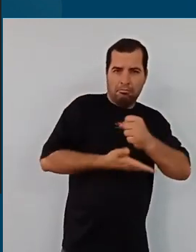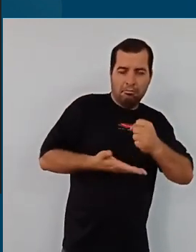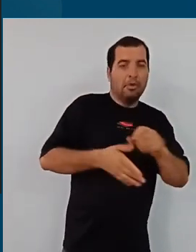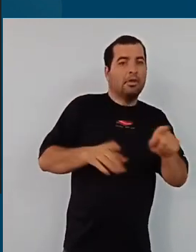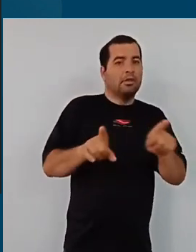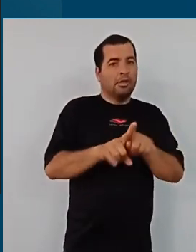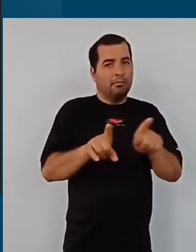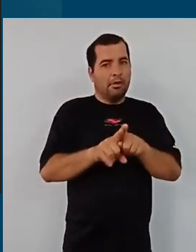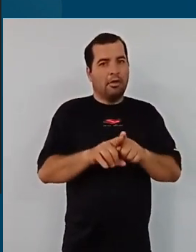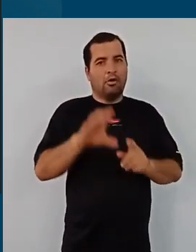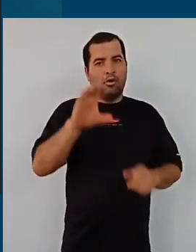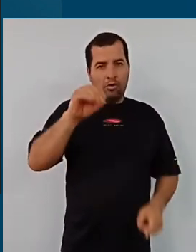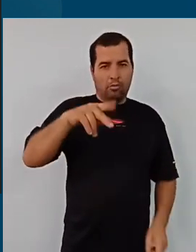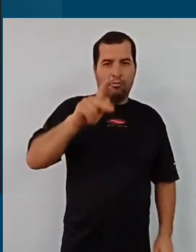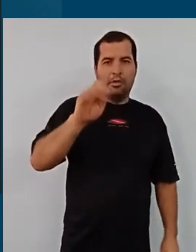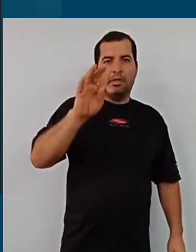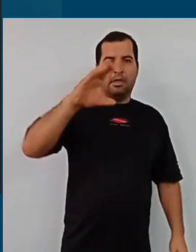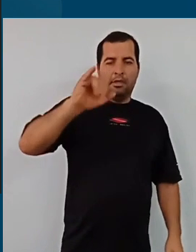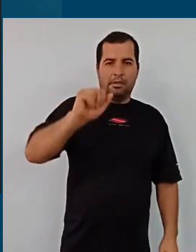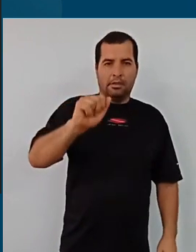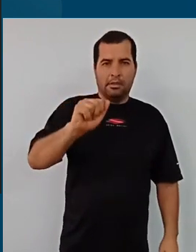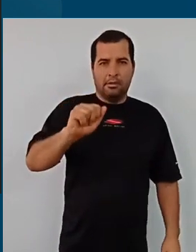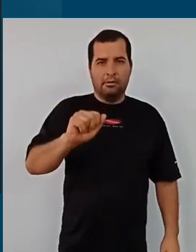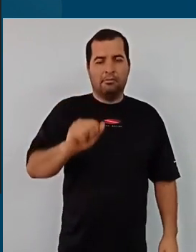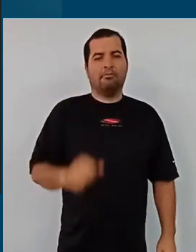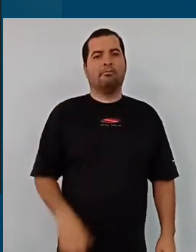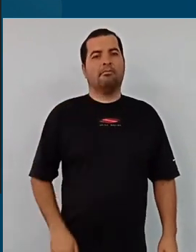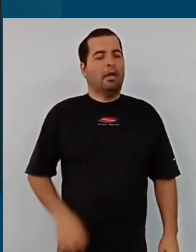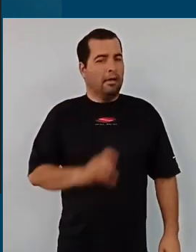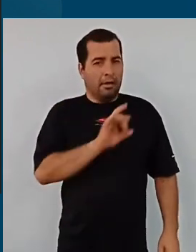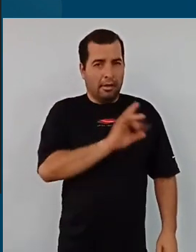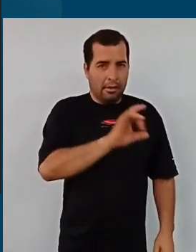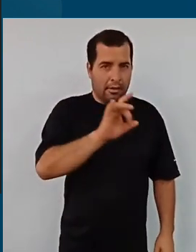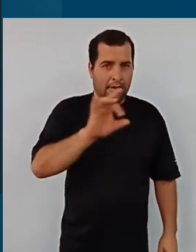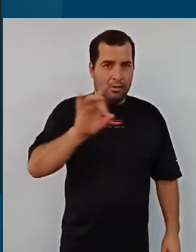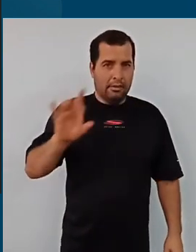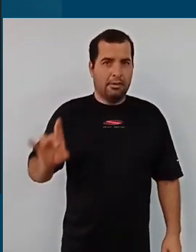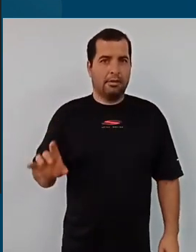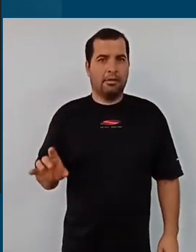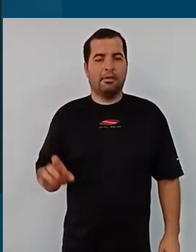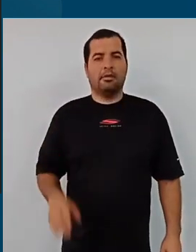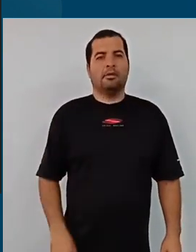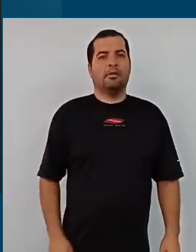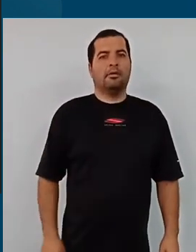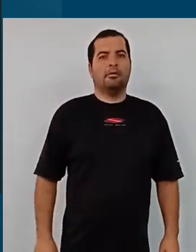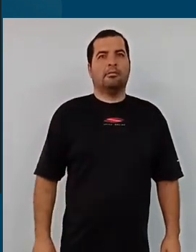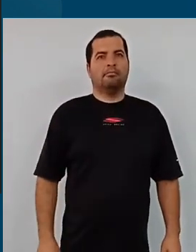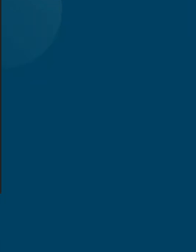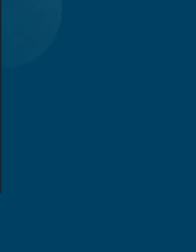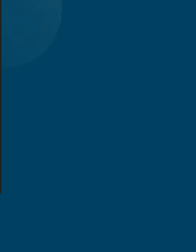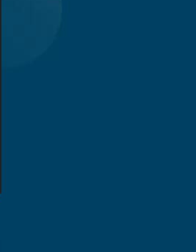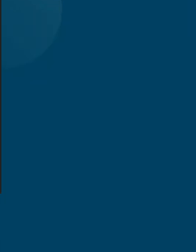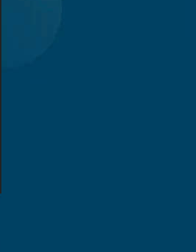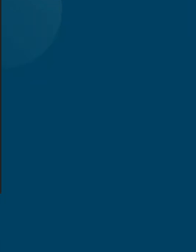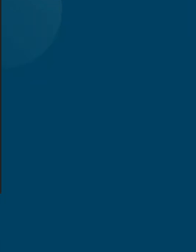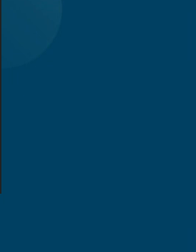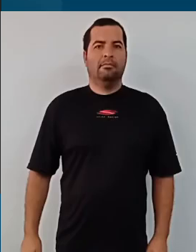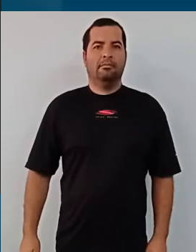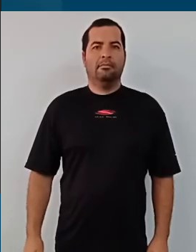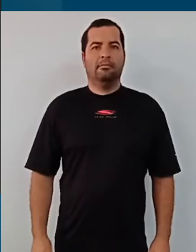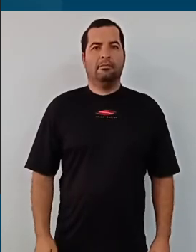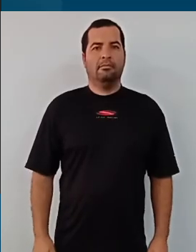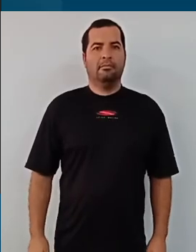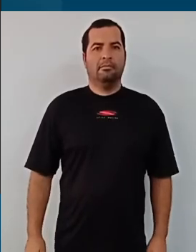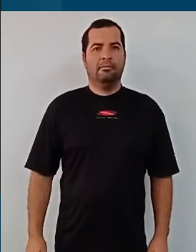as competências e habilidades para cada componente ou área.